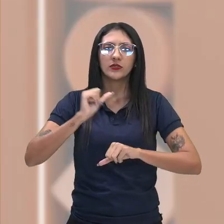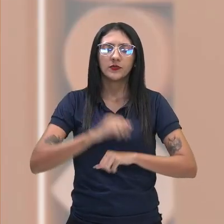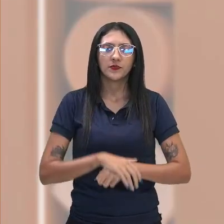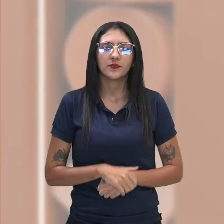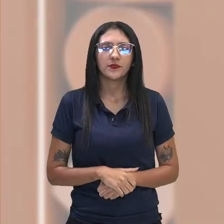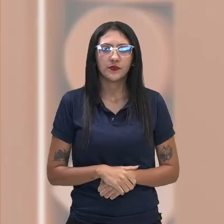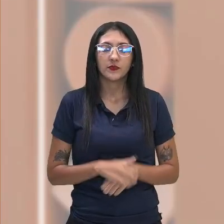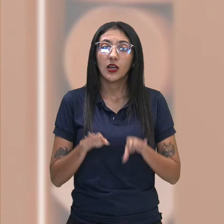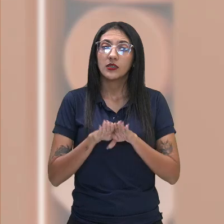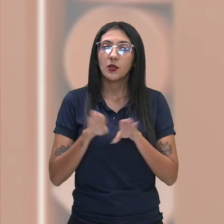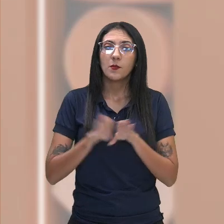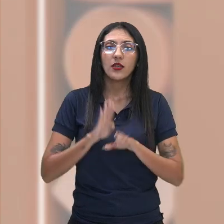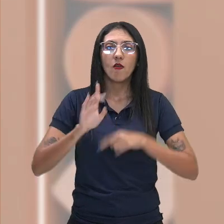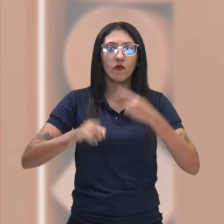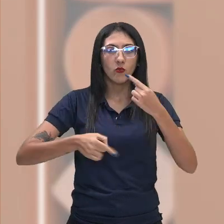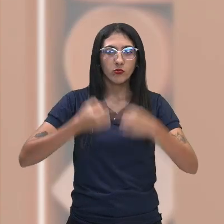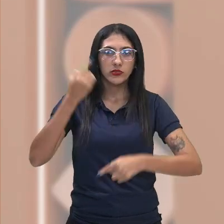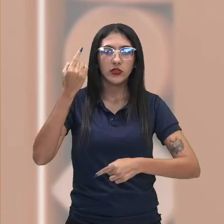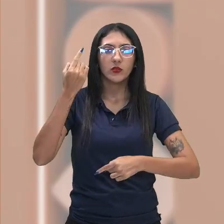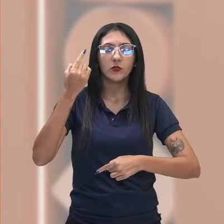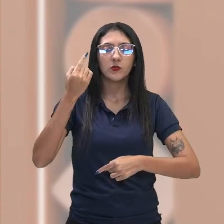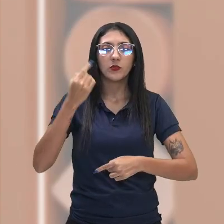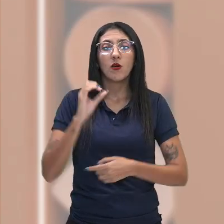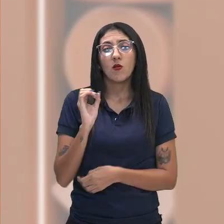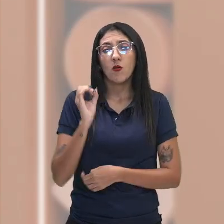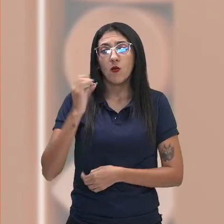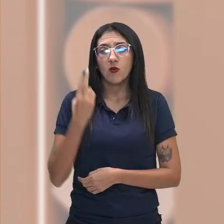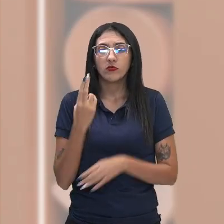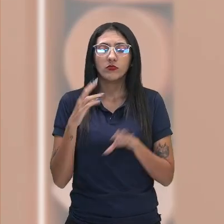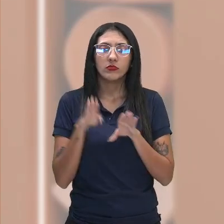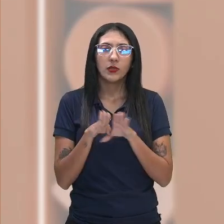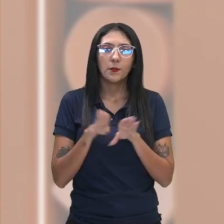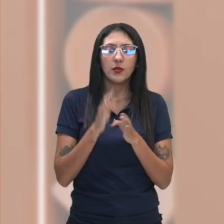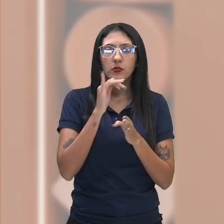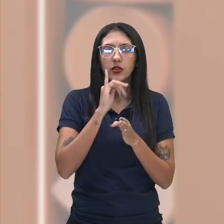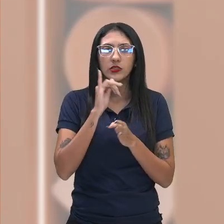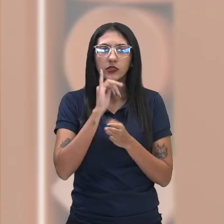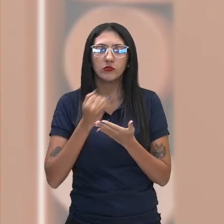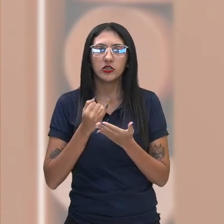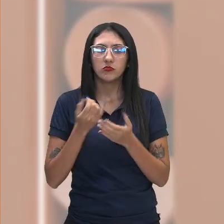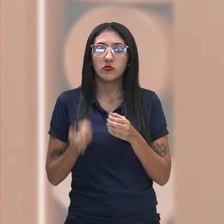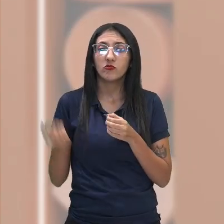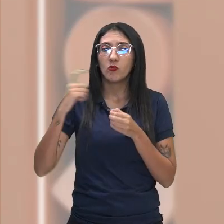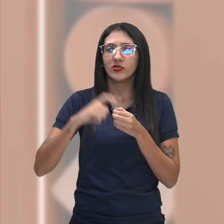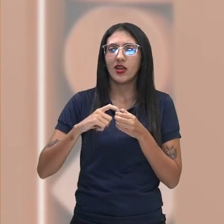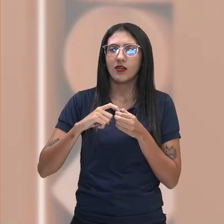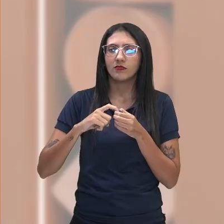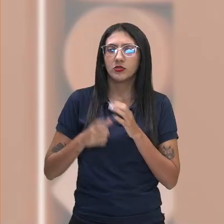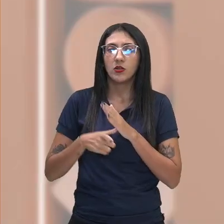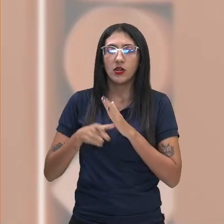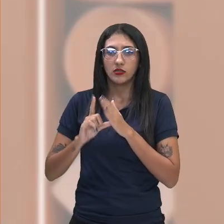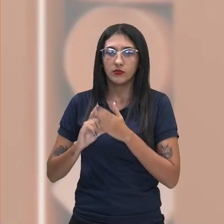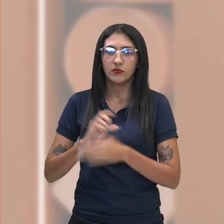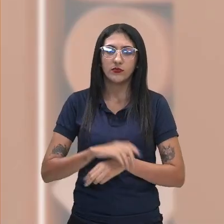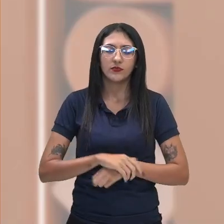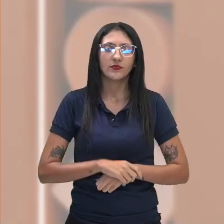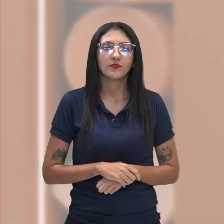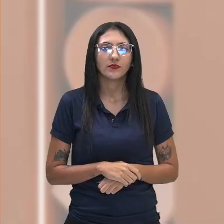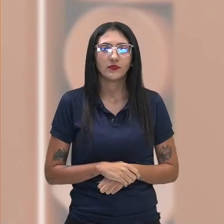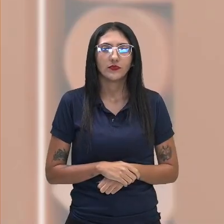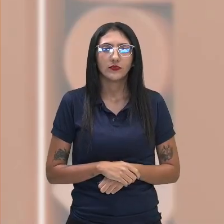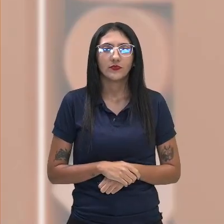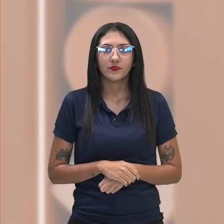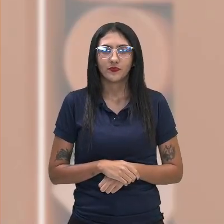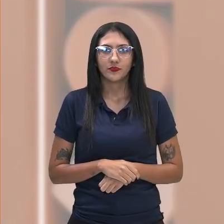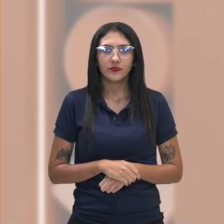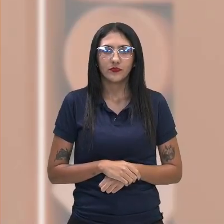processo de evolução, né, ou até mesmo, né, de retrocesso. Vale ressaltar que a compreensão